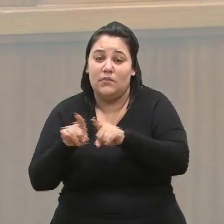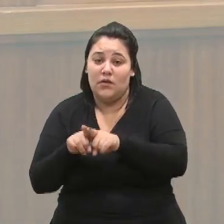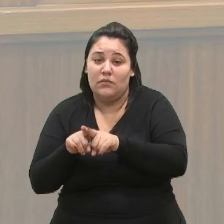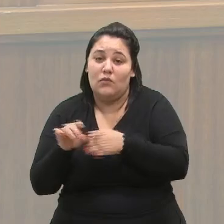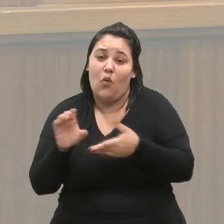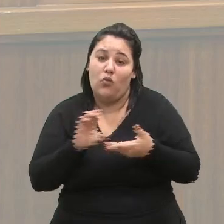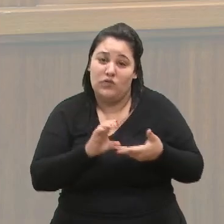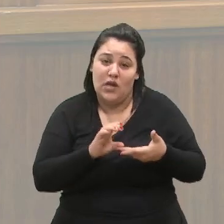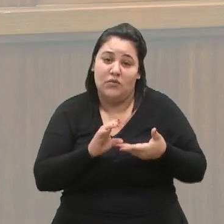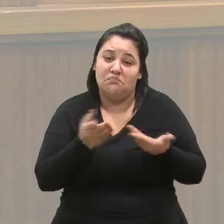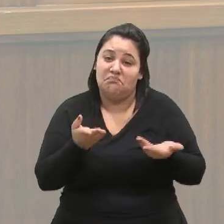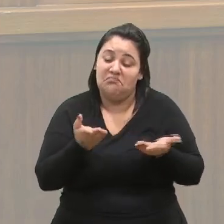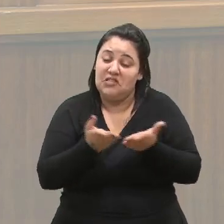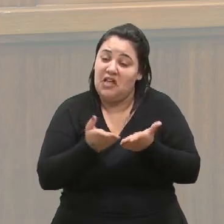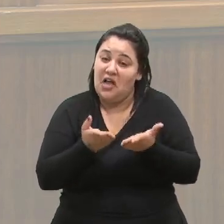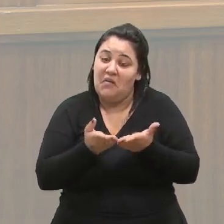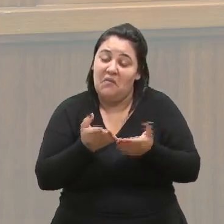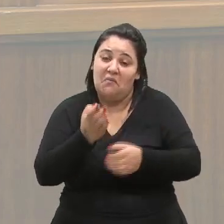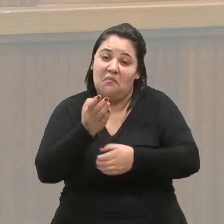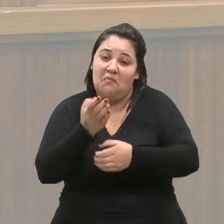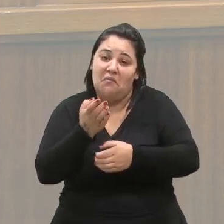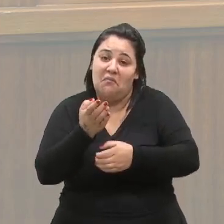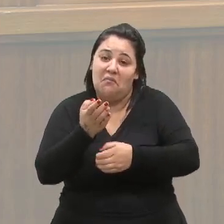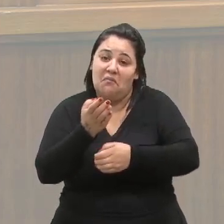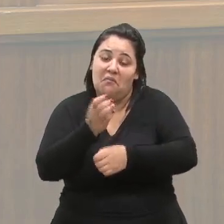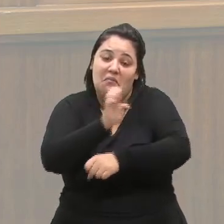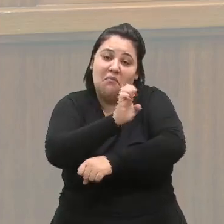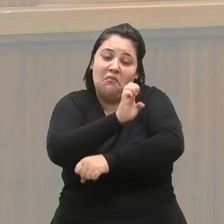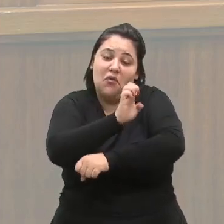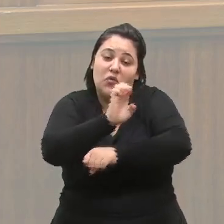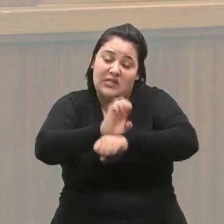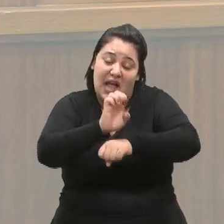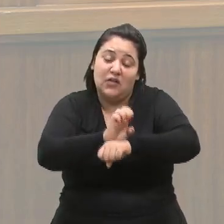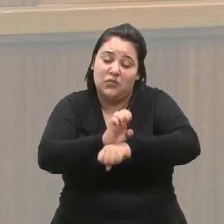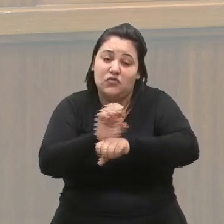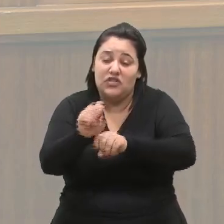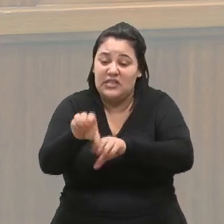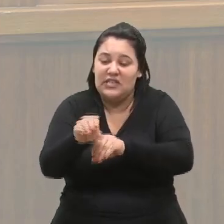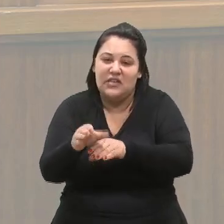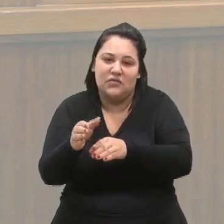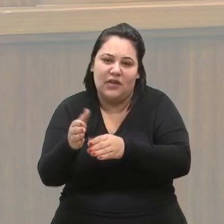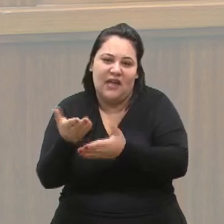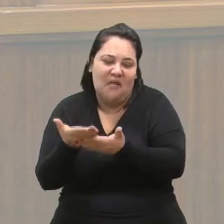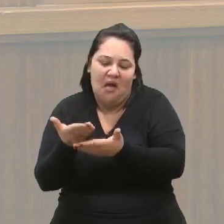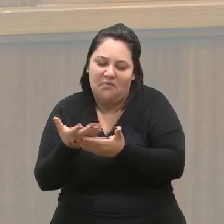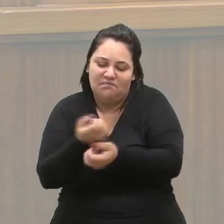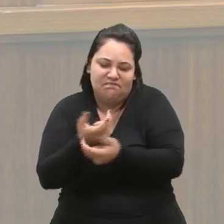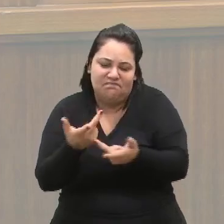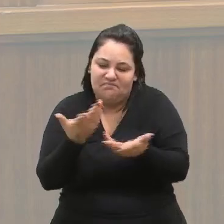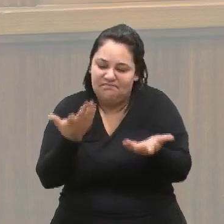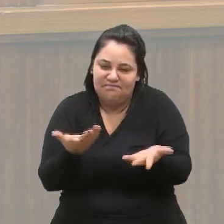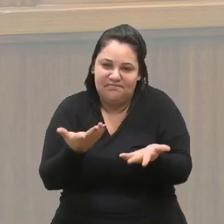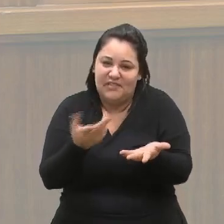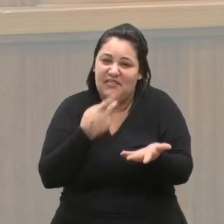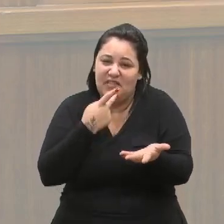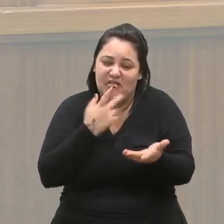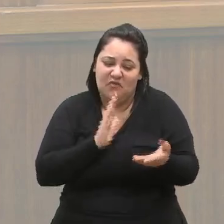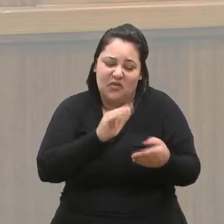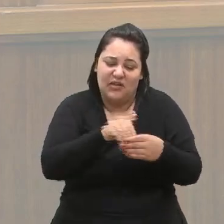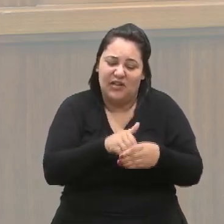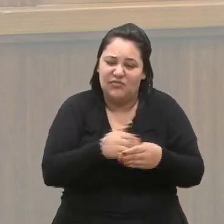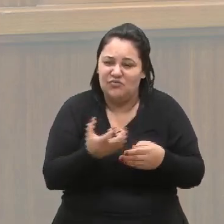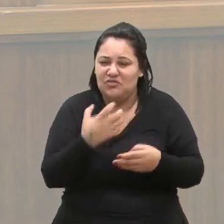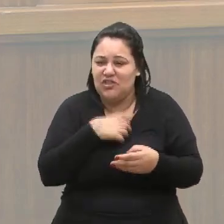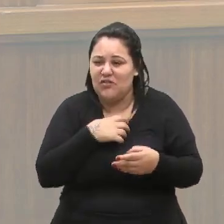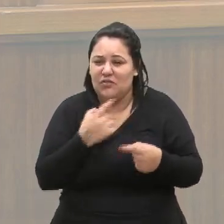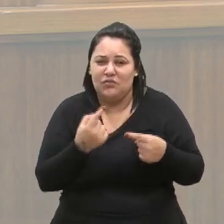Educação. Então, a gente vê que estão sendo votadas as coisas com tudo de forma bem arbitrária.